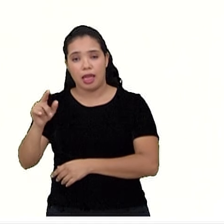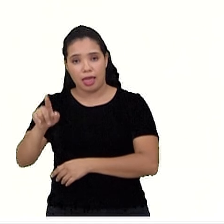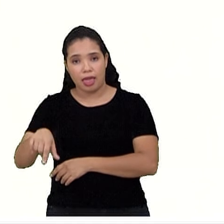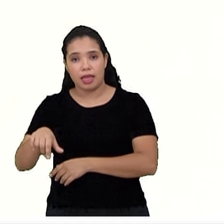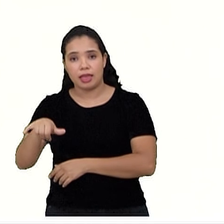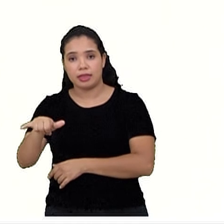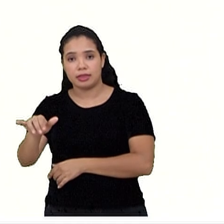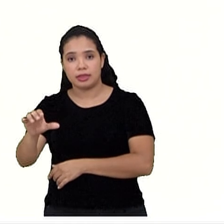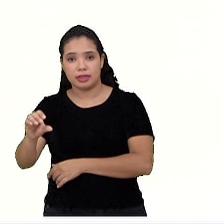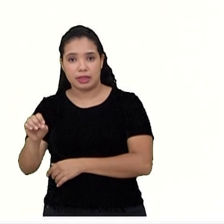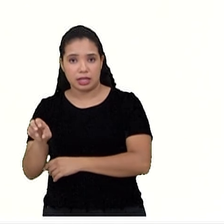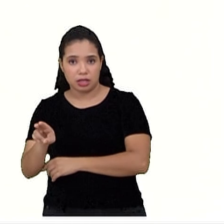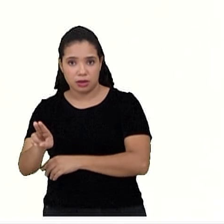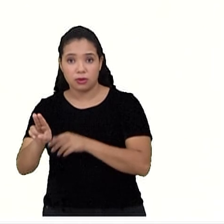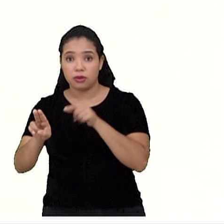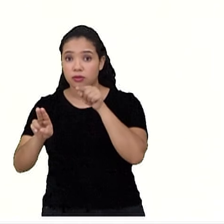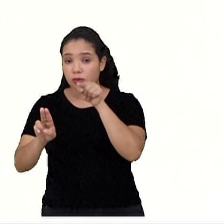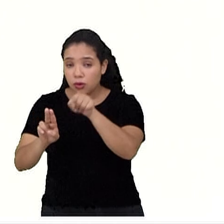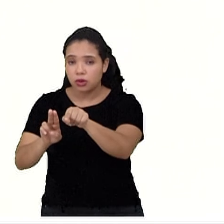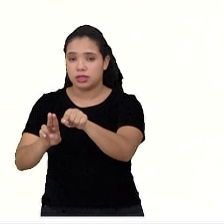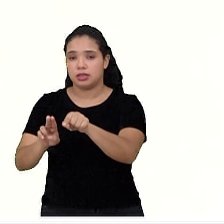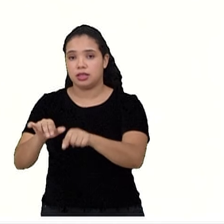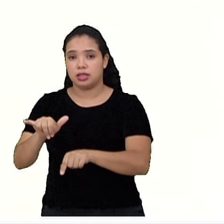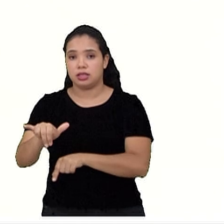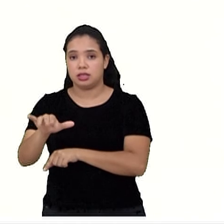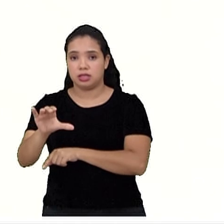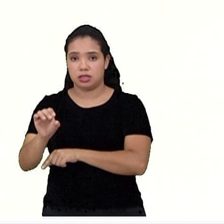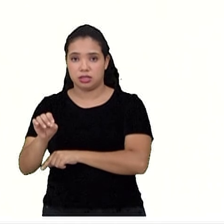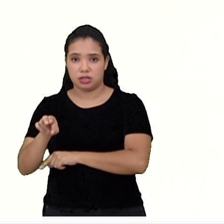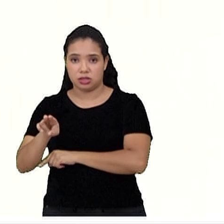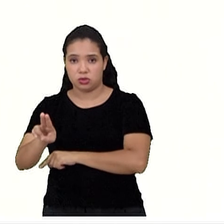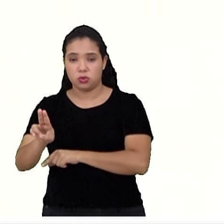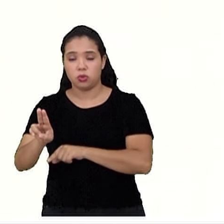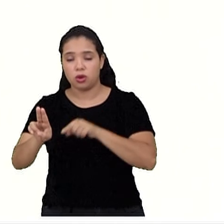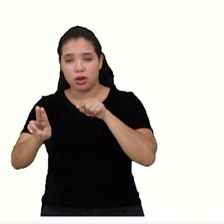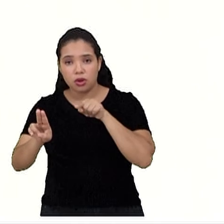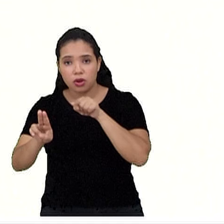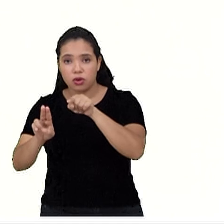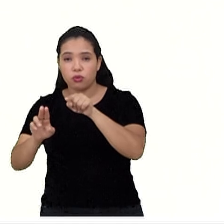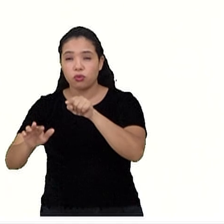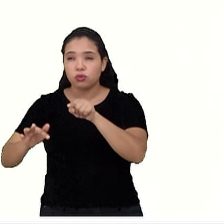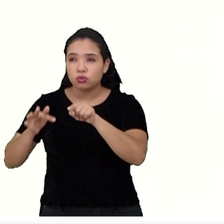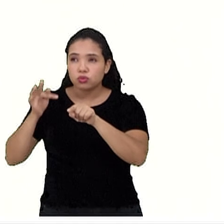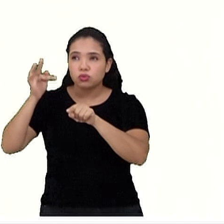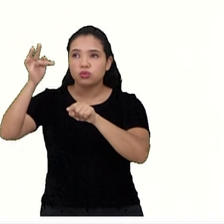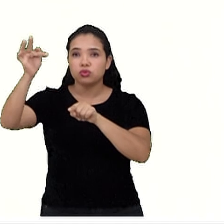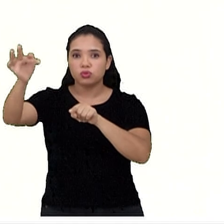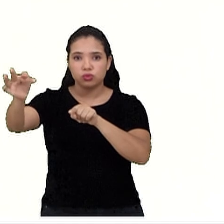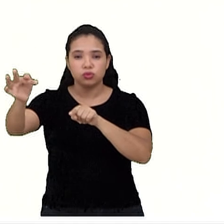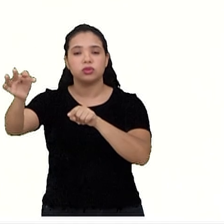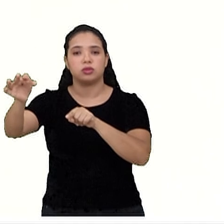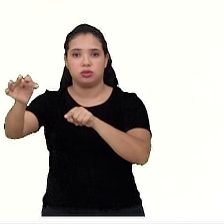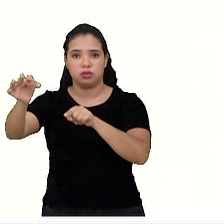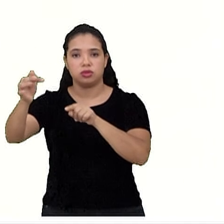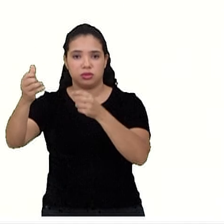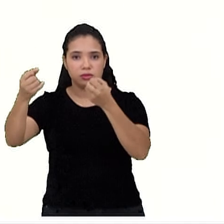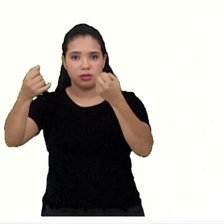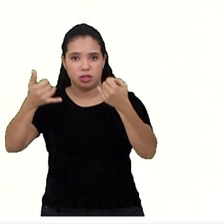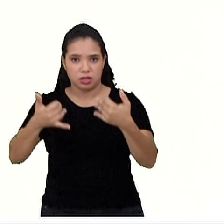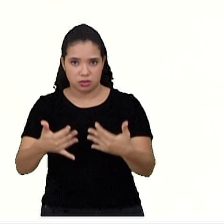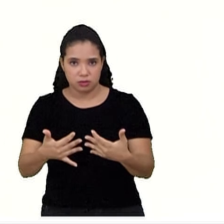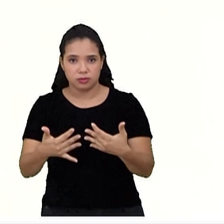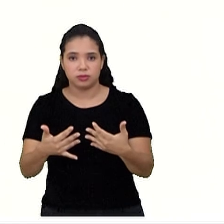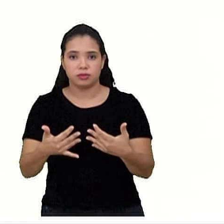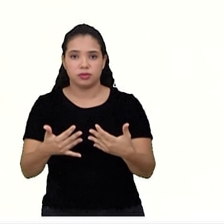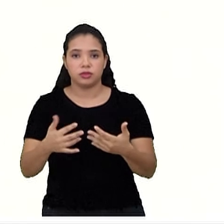né? Você. O will, que é um elemento de futuro, o que vai acontecer? Está dizendo aí, get